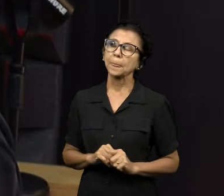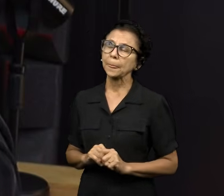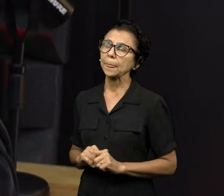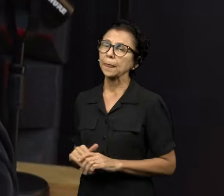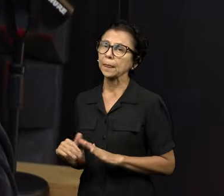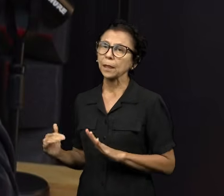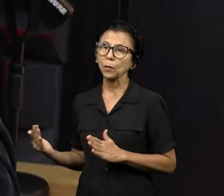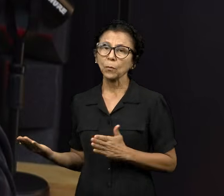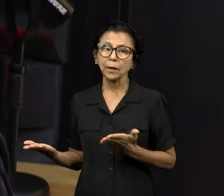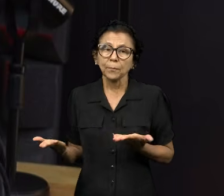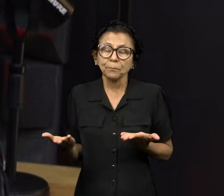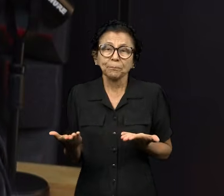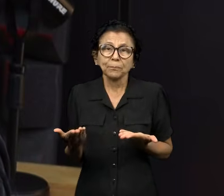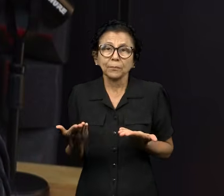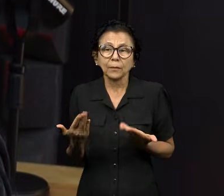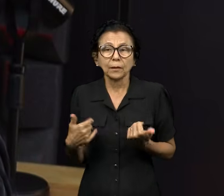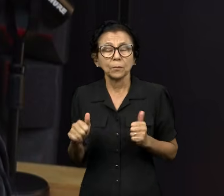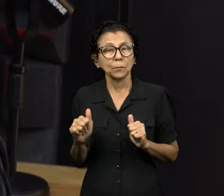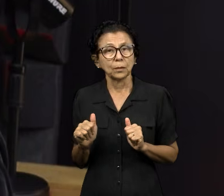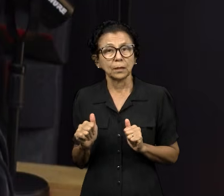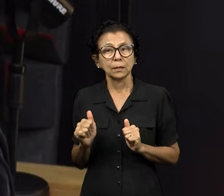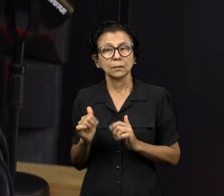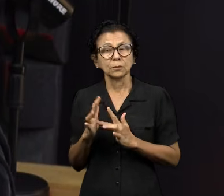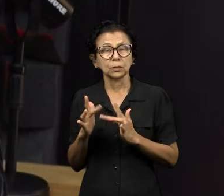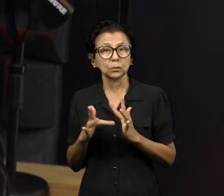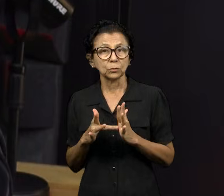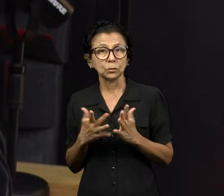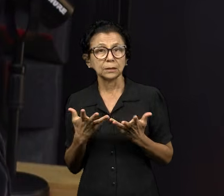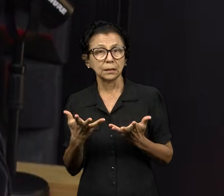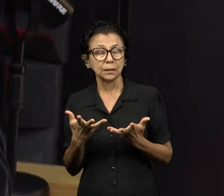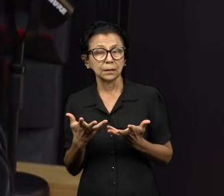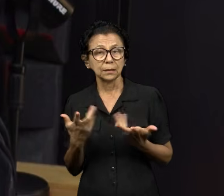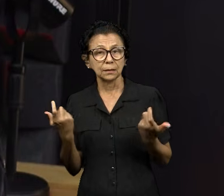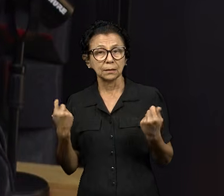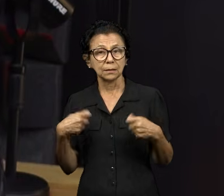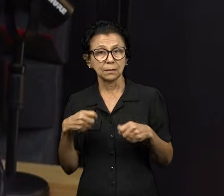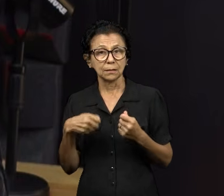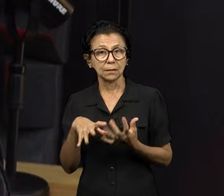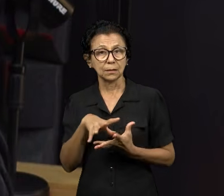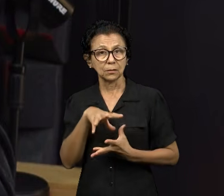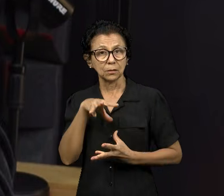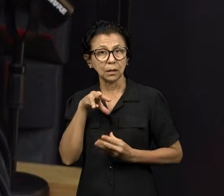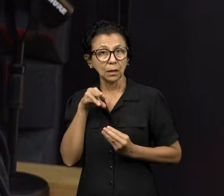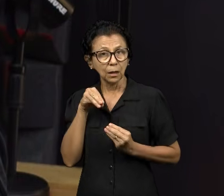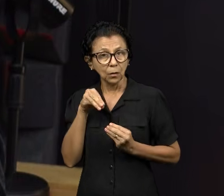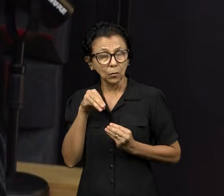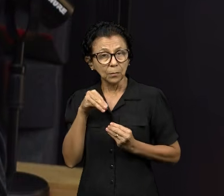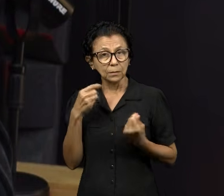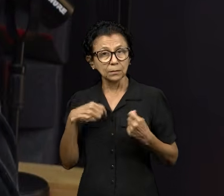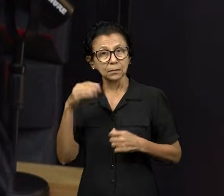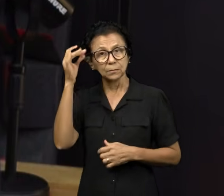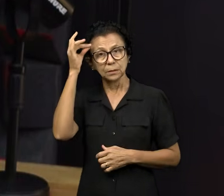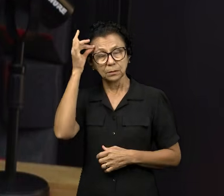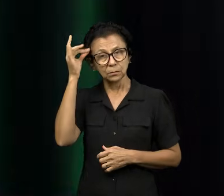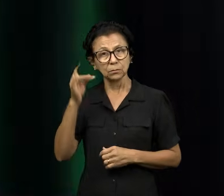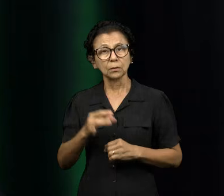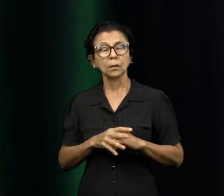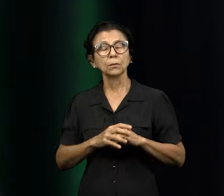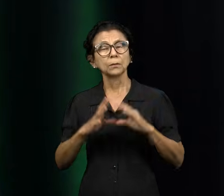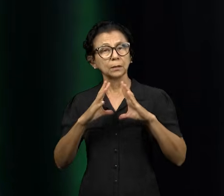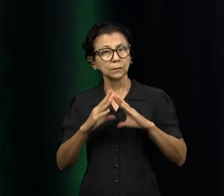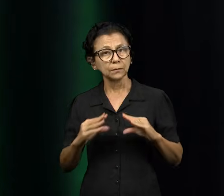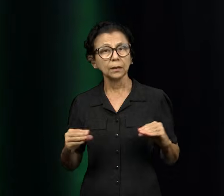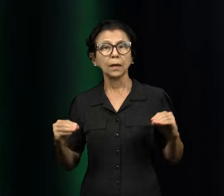homem para suprir a necessidade não somente física, mas uma necessidade espiritual da vida do homem. Sim.